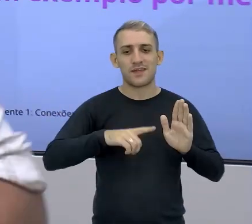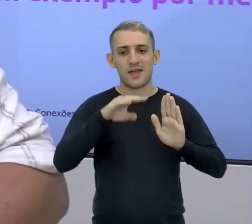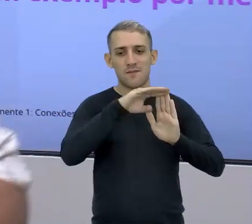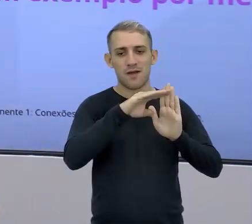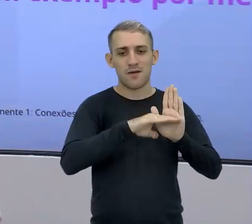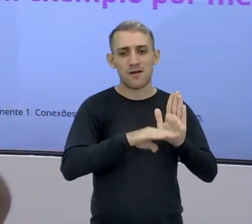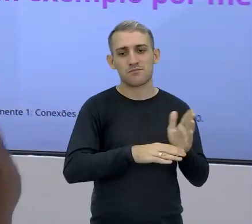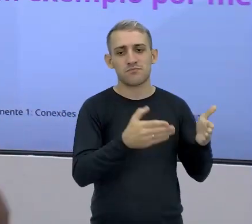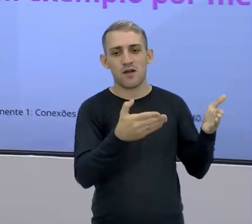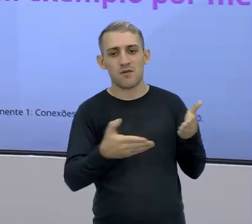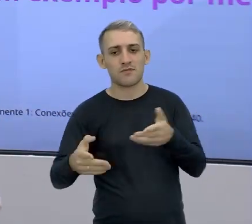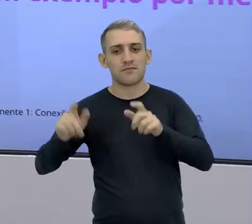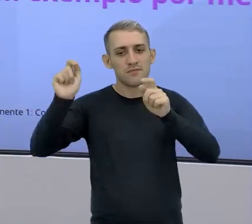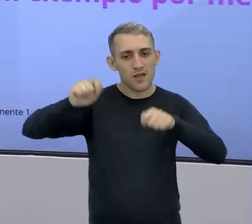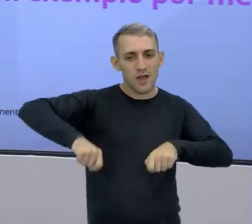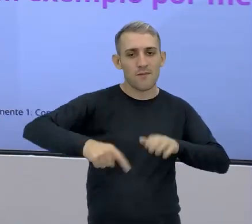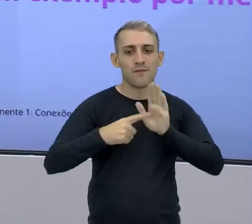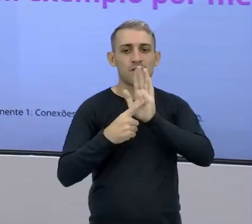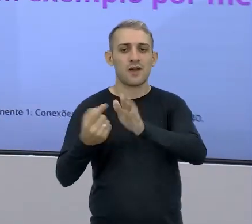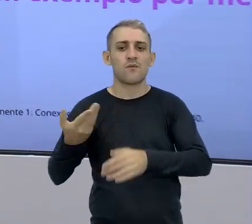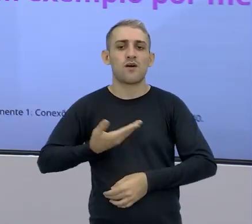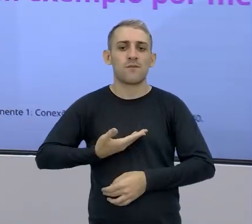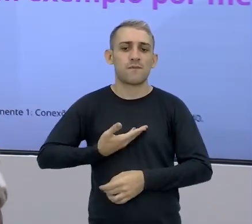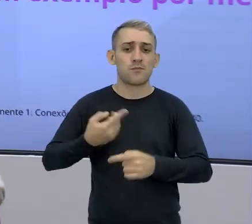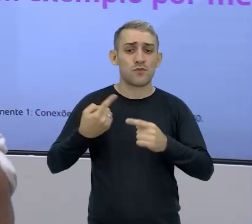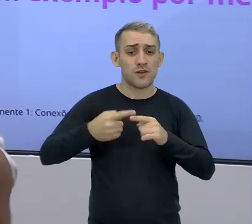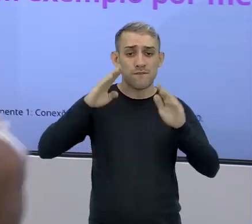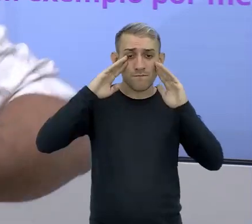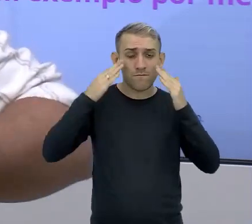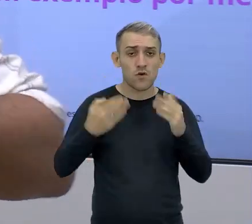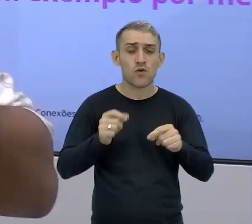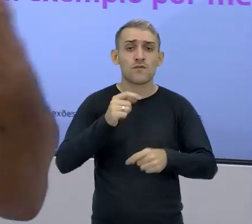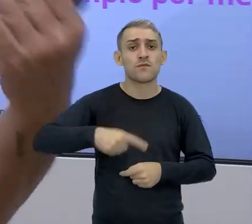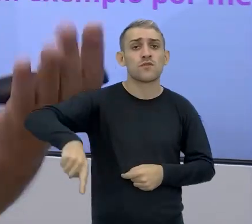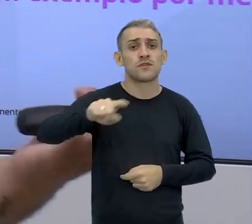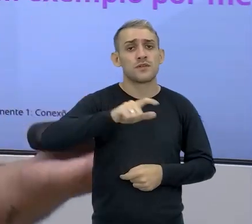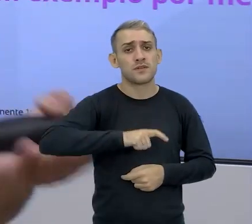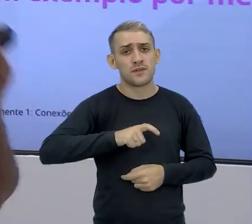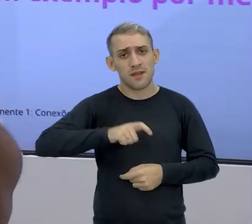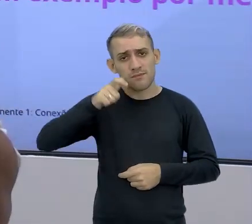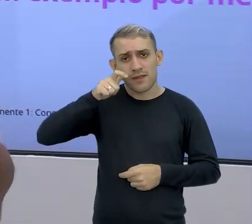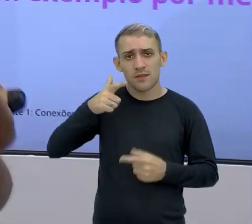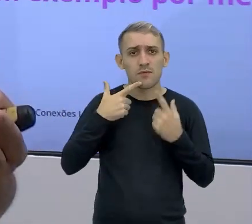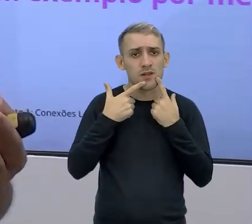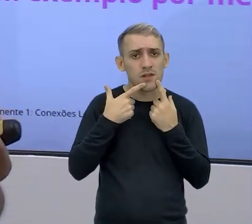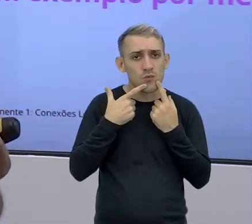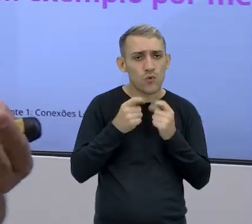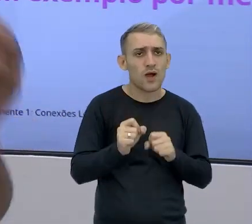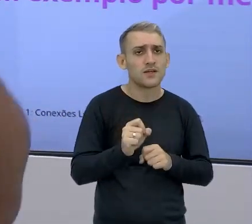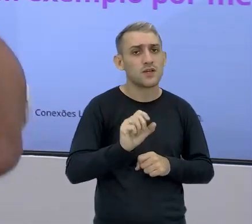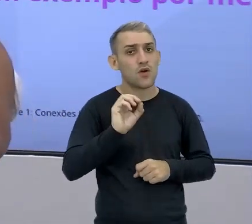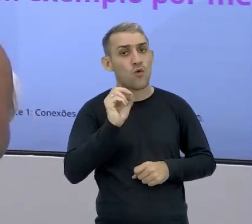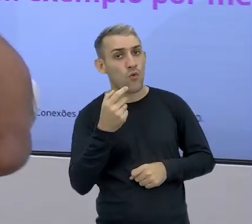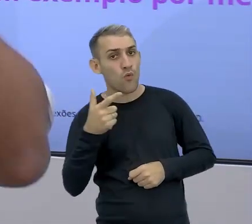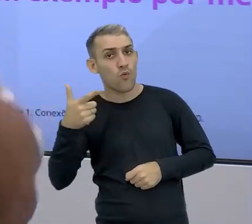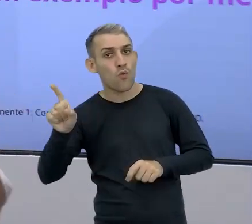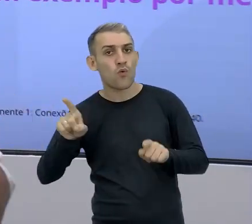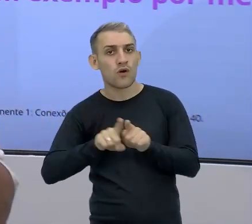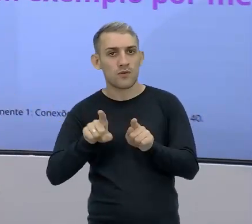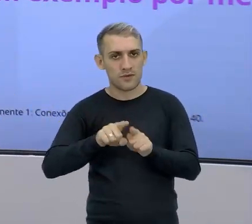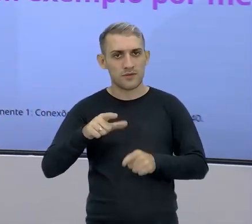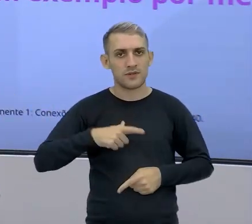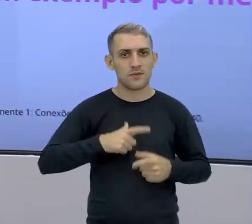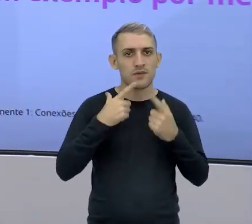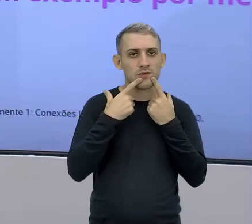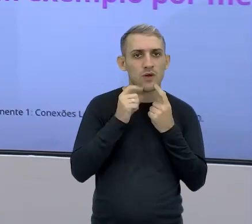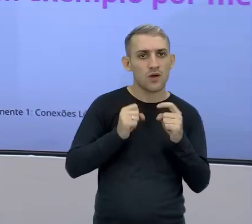passos para apresentar para os seus colegas, porque a intenção aqui é que vocês se interessem por uma linguagem ou outra, uma linguagem ou